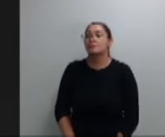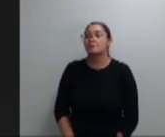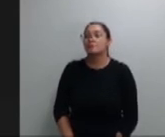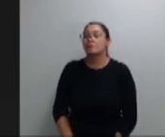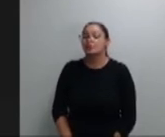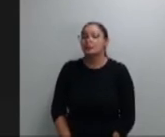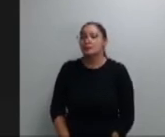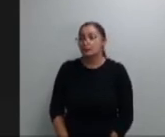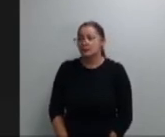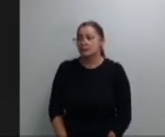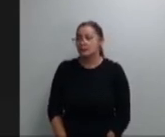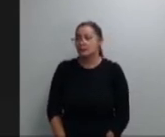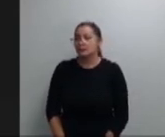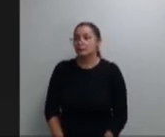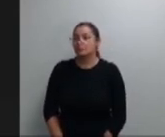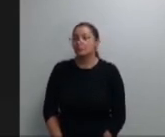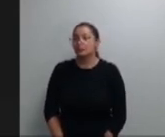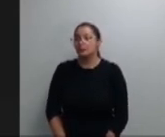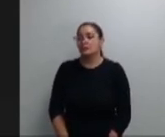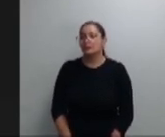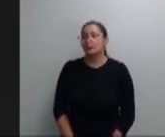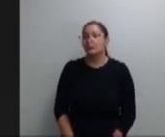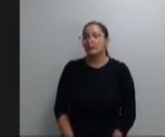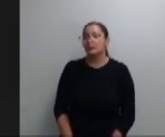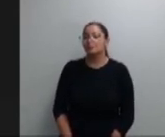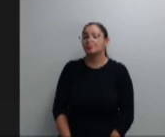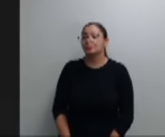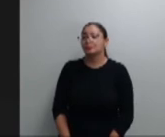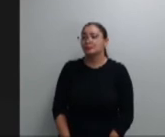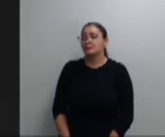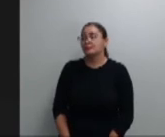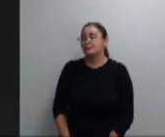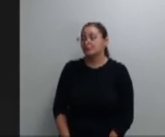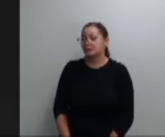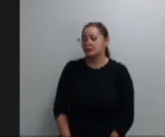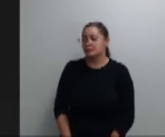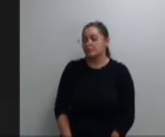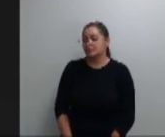como a ministra Regina notou aqui ministro Regina olha